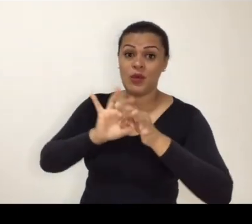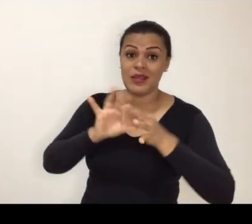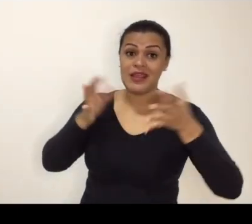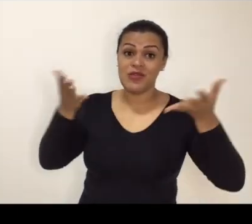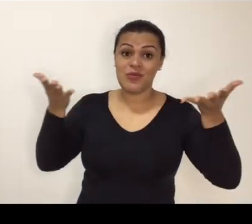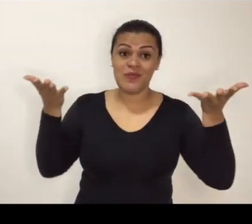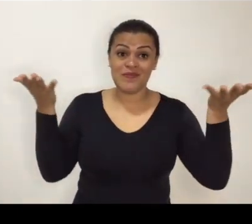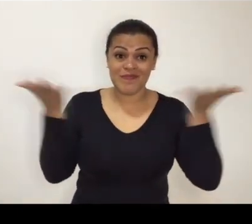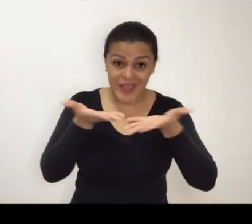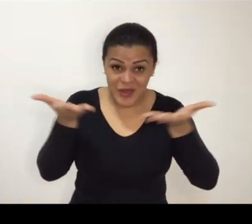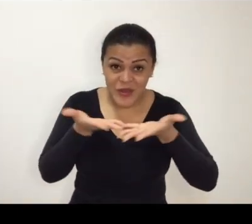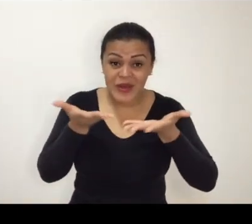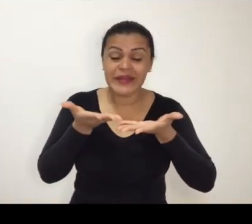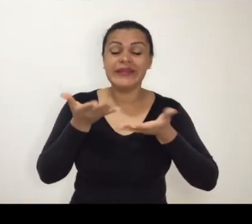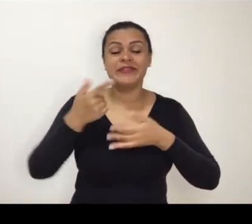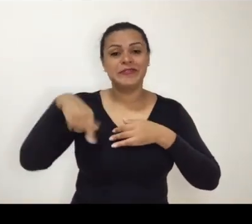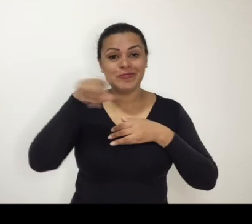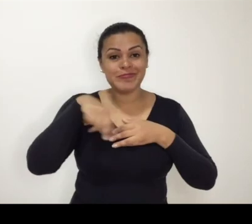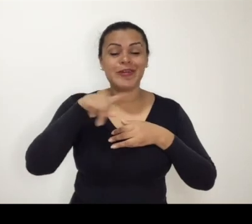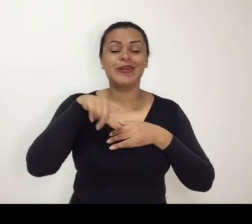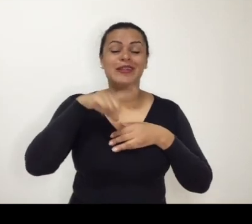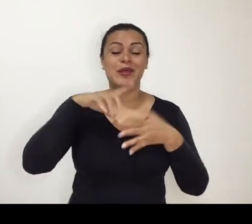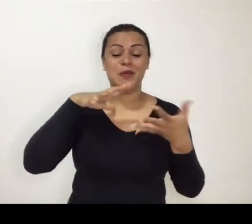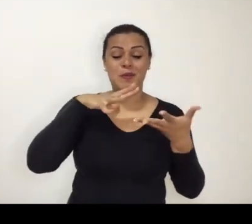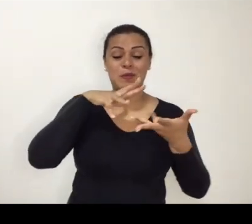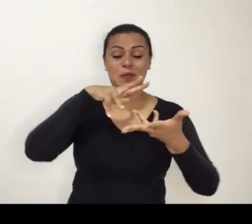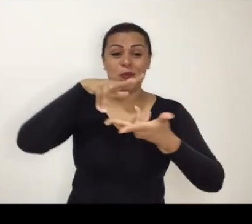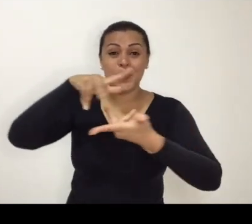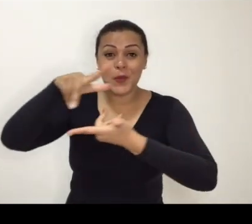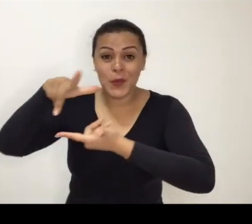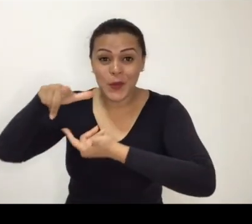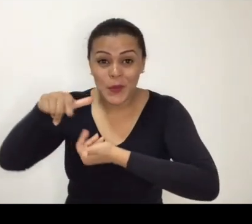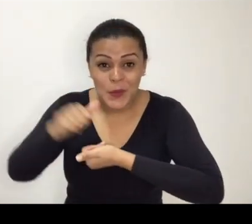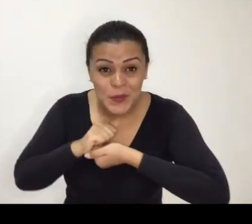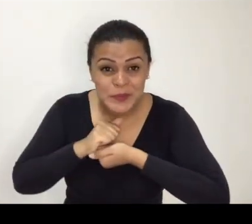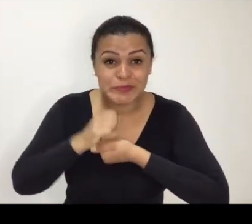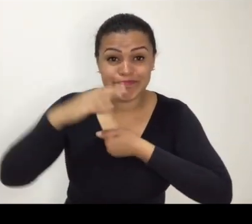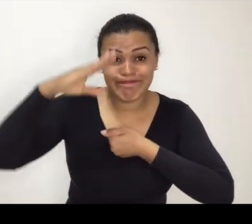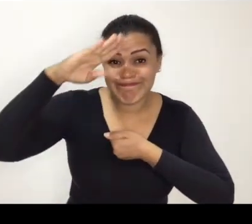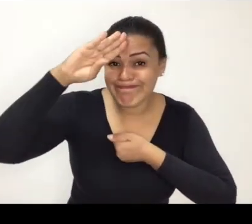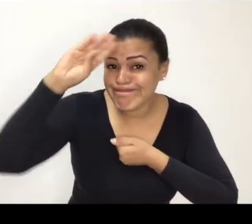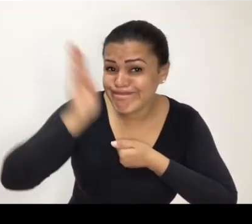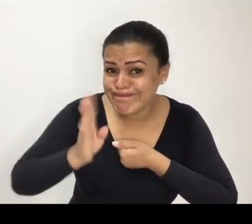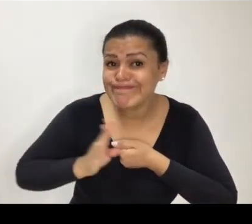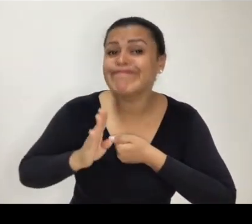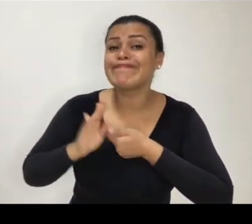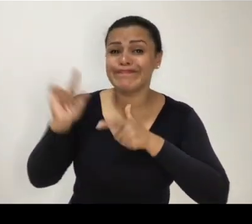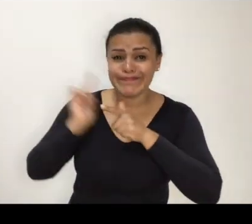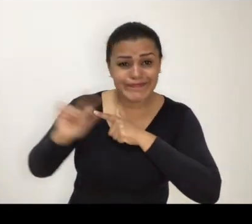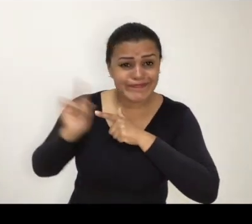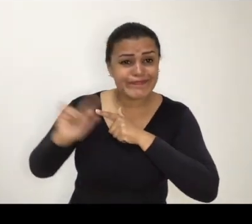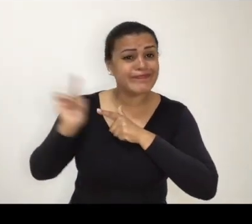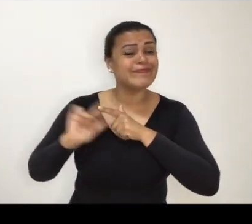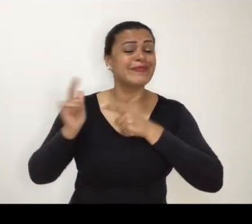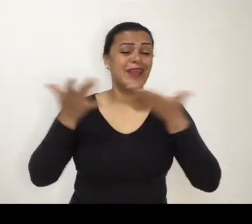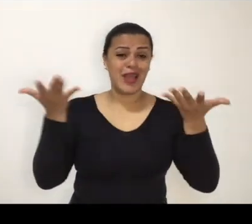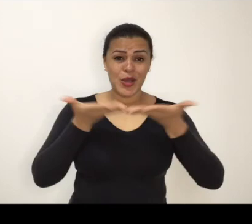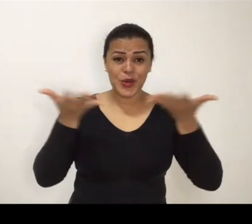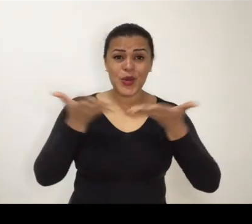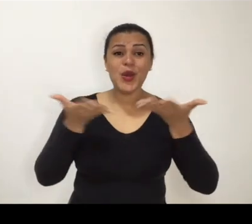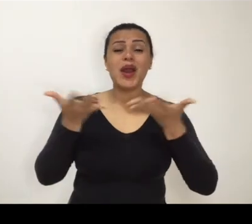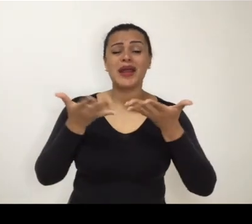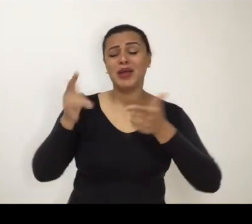de mundo que nós estamos, né, de Brasil principalmente, né, que é um desmonte